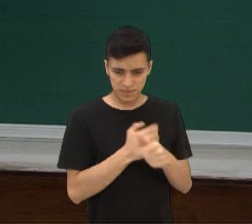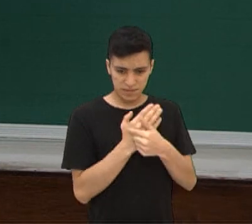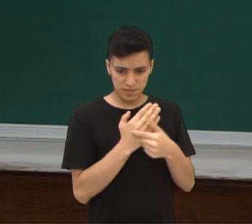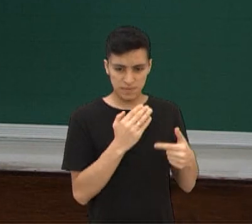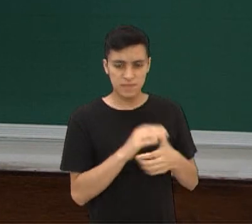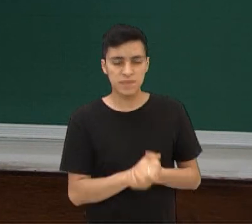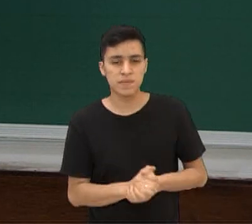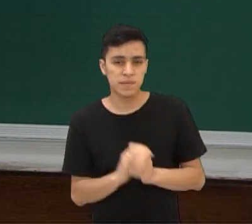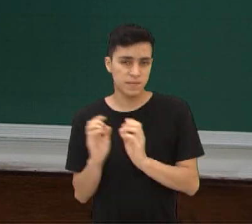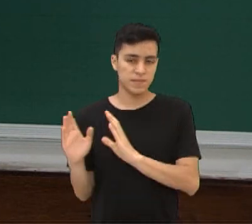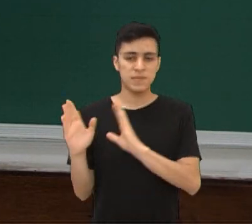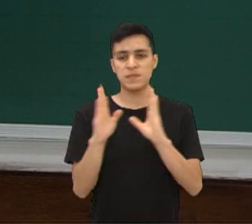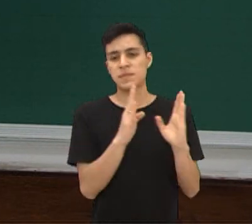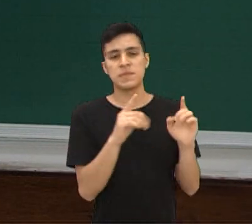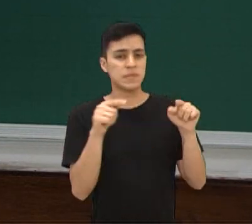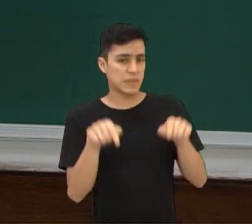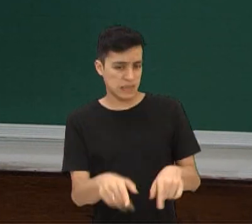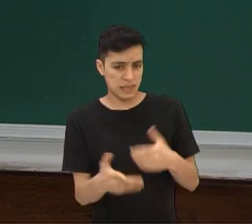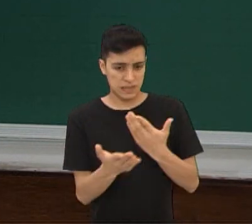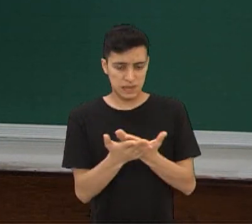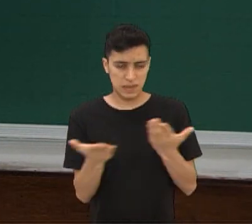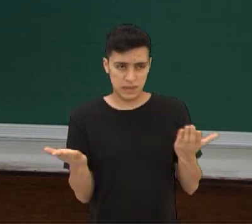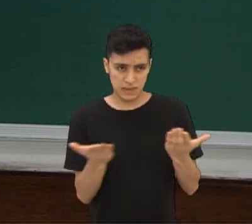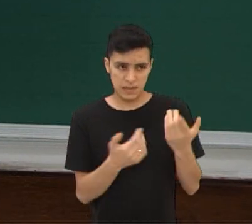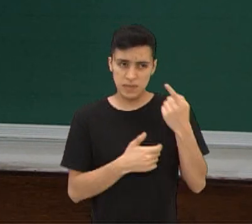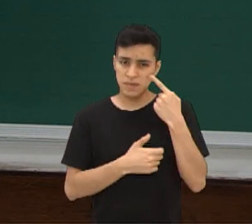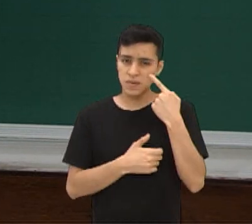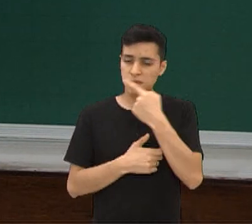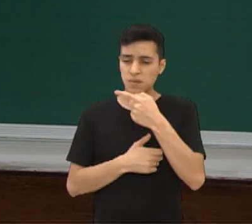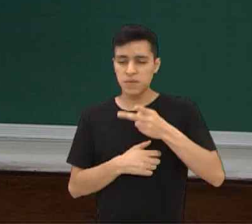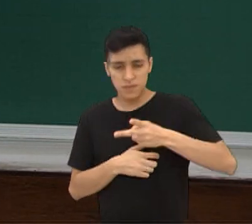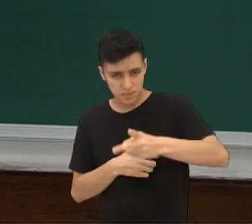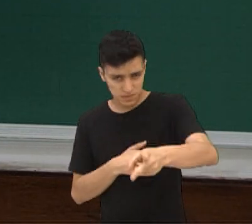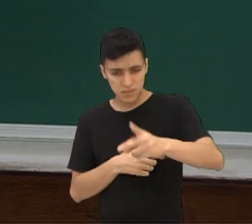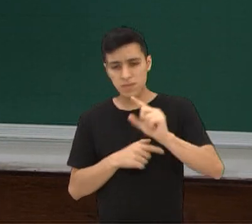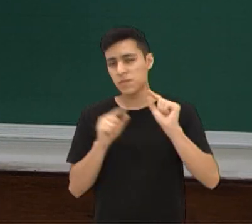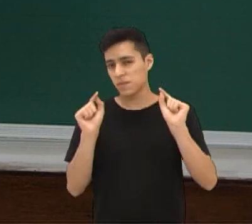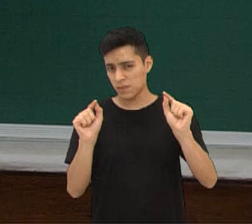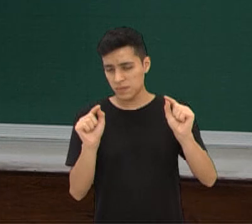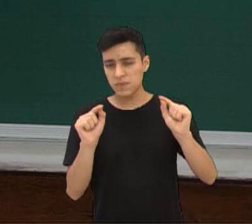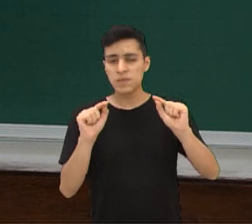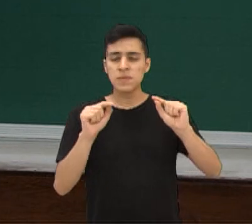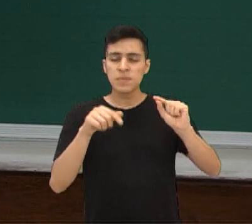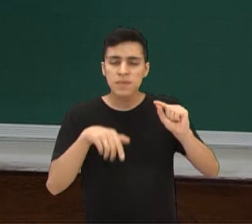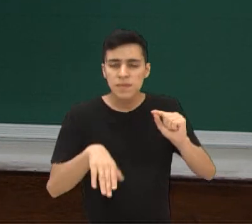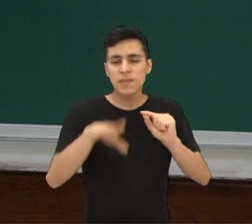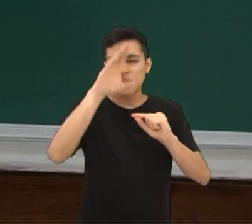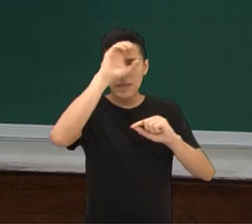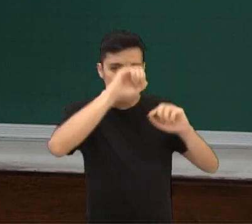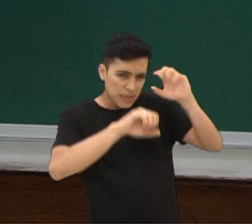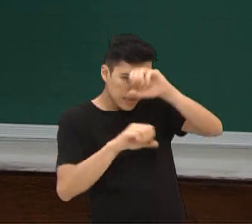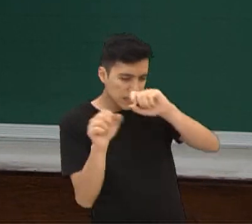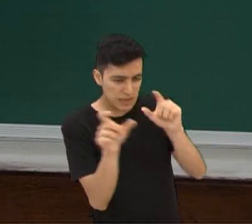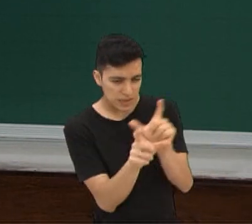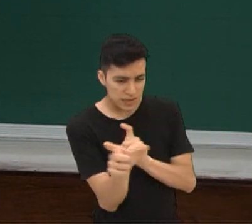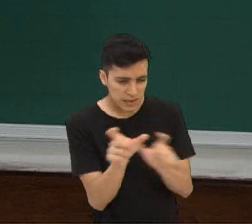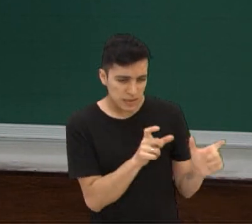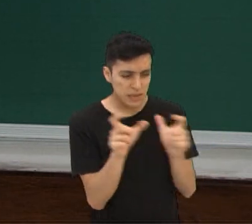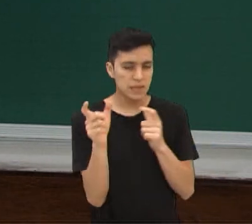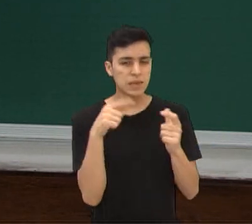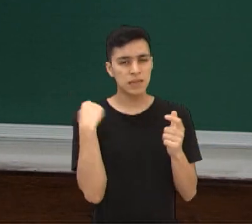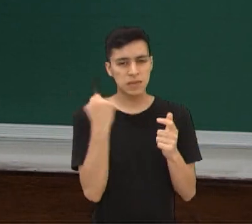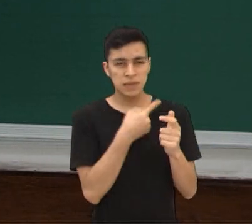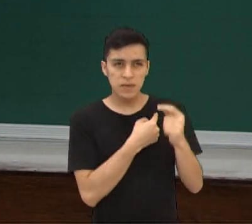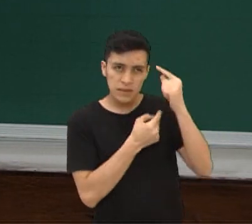Na aula de hoje, nós vamos I Love This Language. Nós vamos continuar, como sempre, ampliando o nosso vocabulário, ampliando o nosso